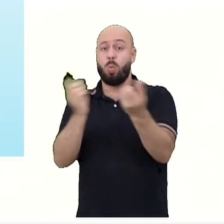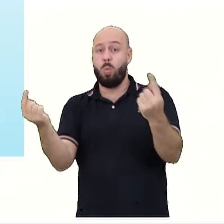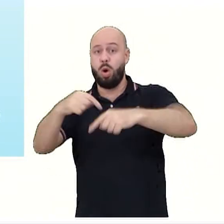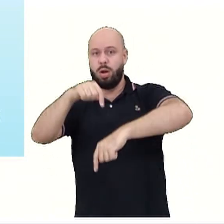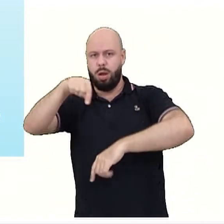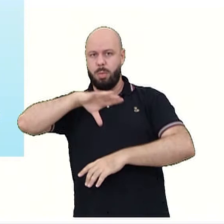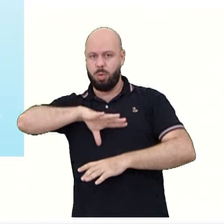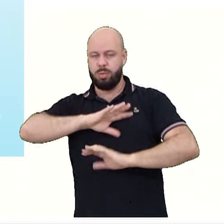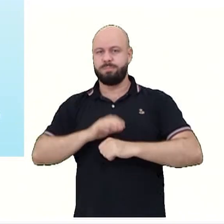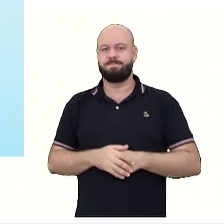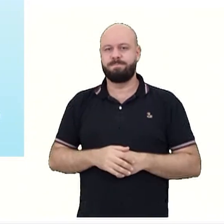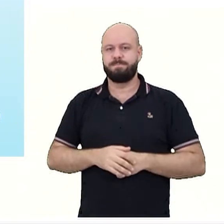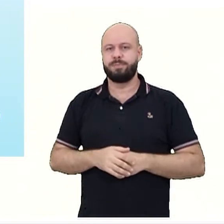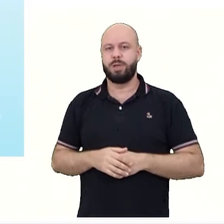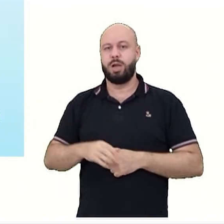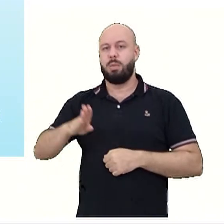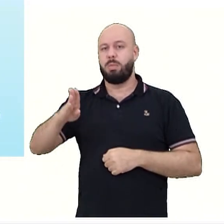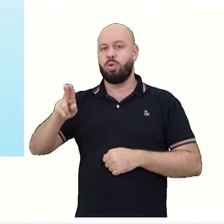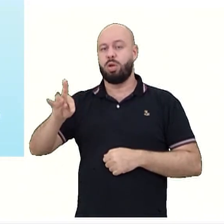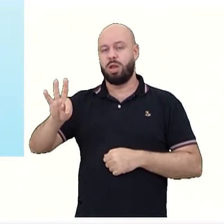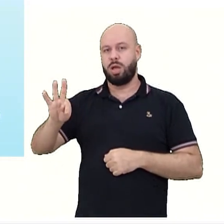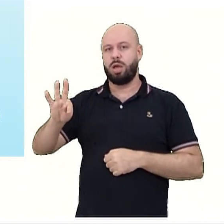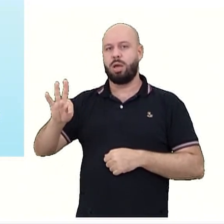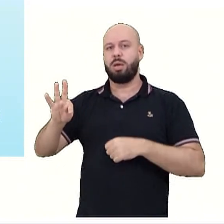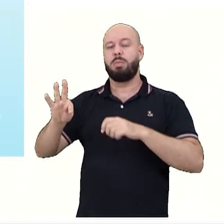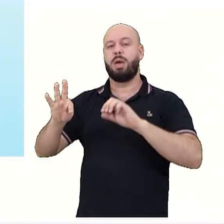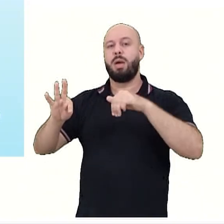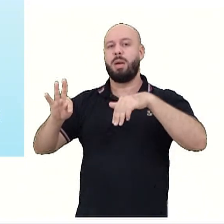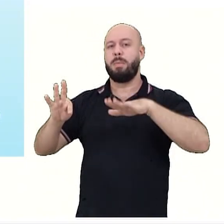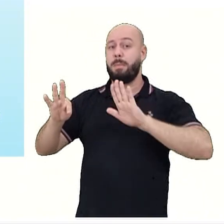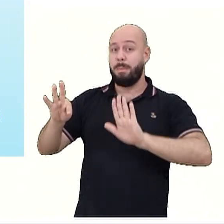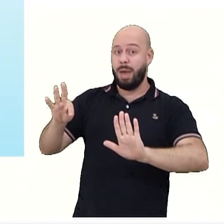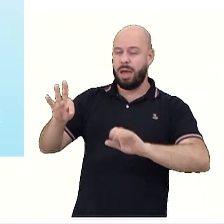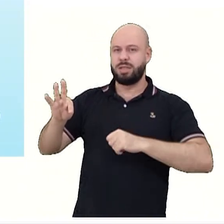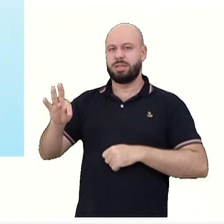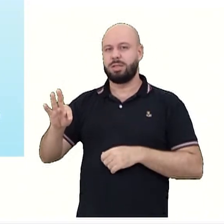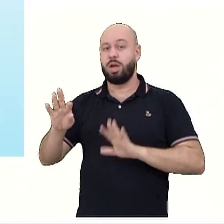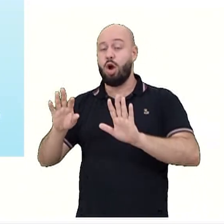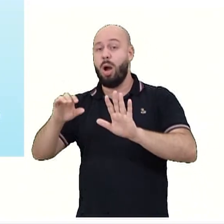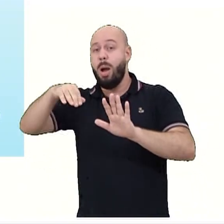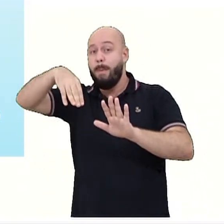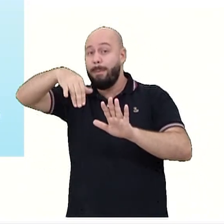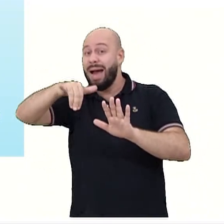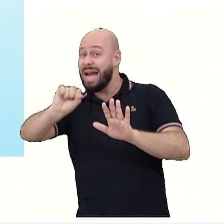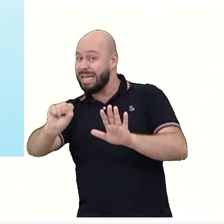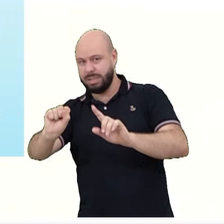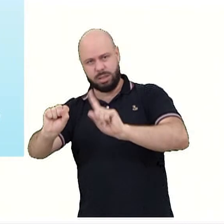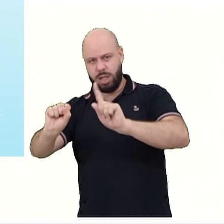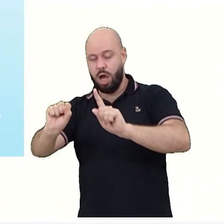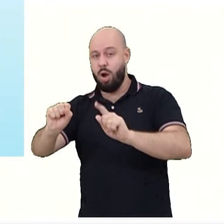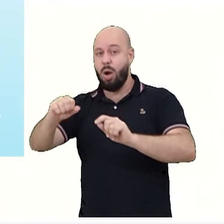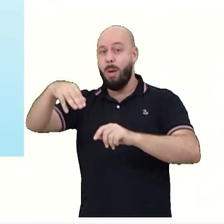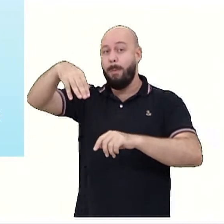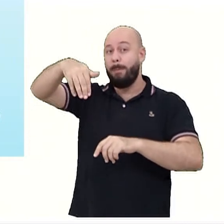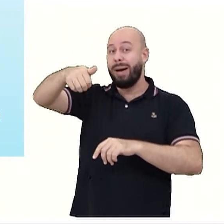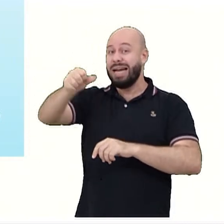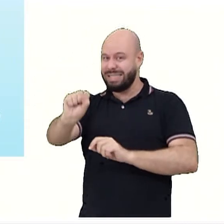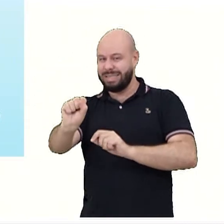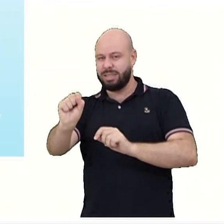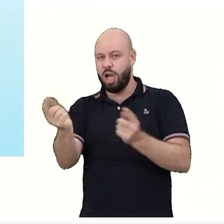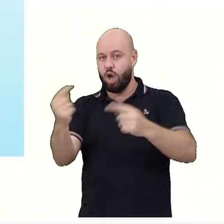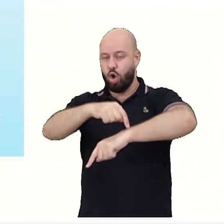adversativas. Sim, nós temos o but, que é o mas, não o mais, né? De adição, o mas. Mas sem o